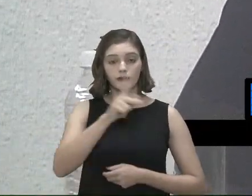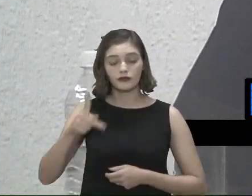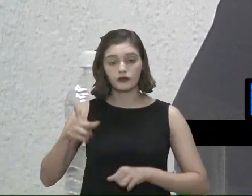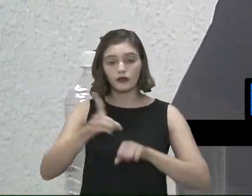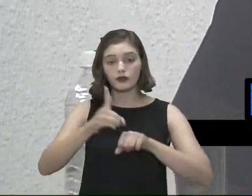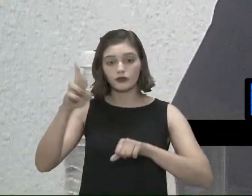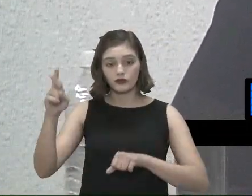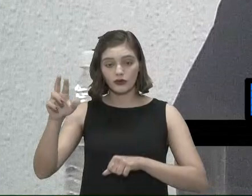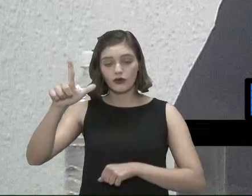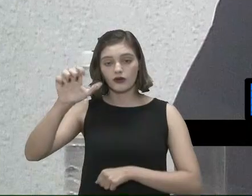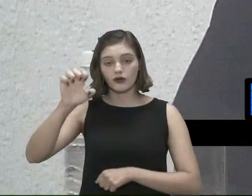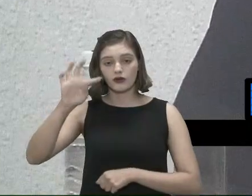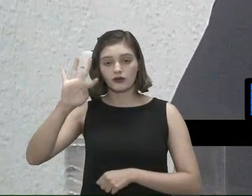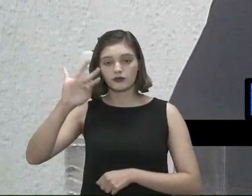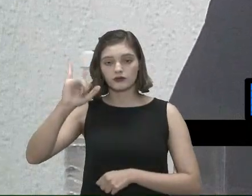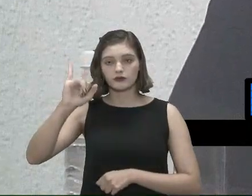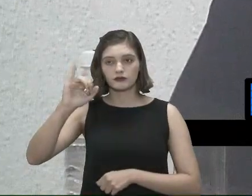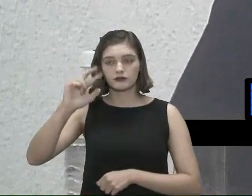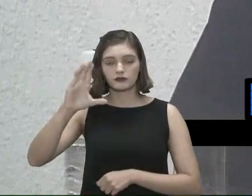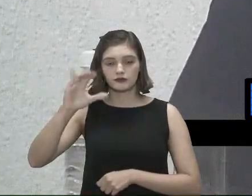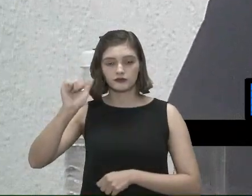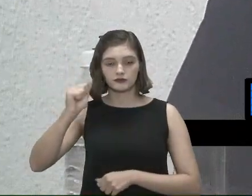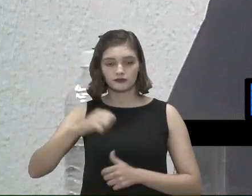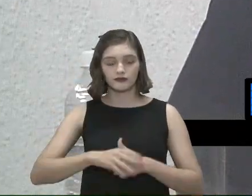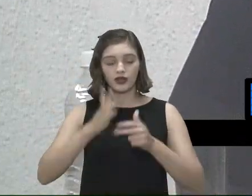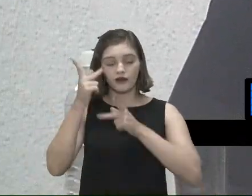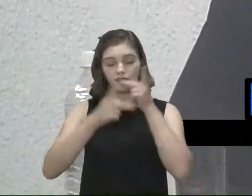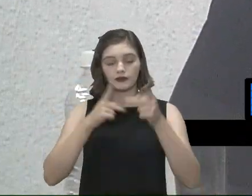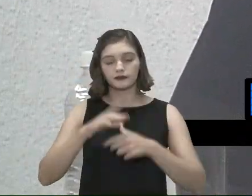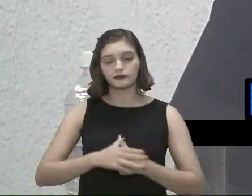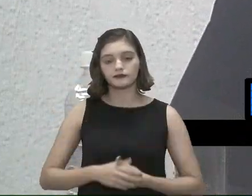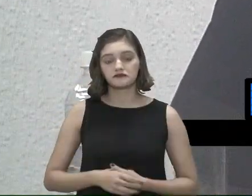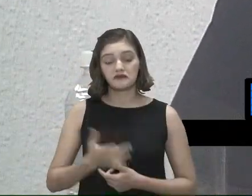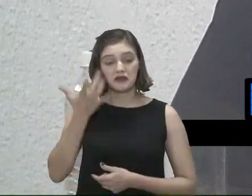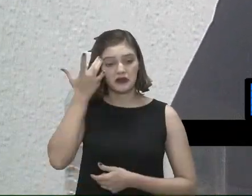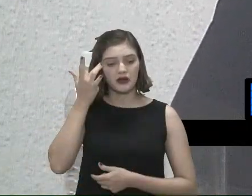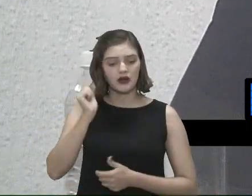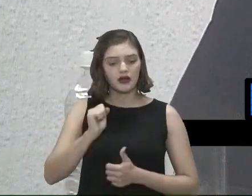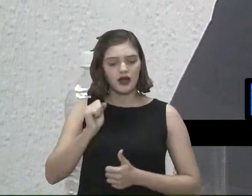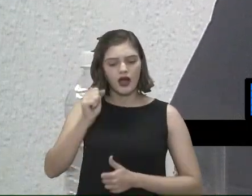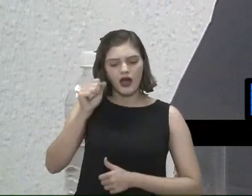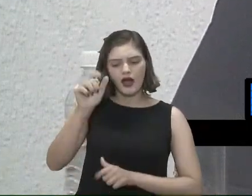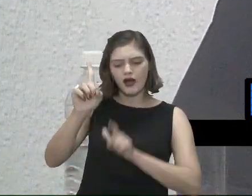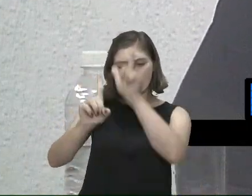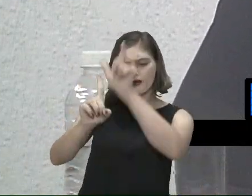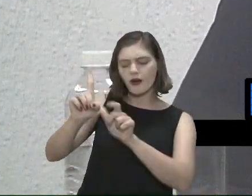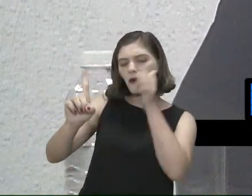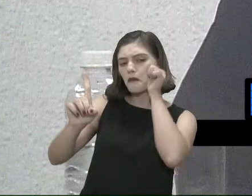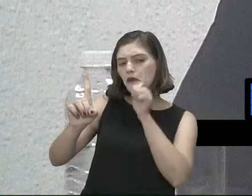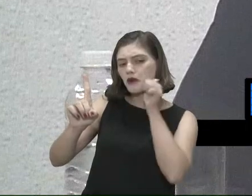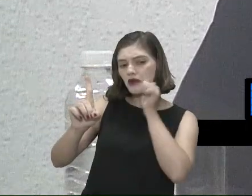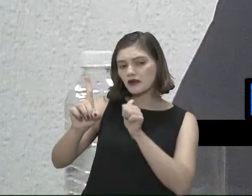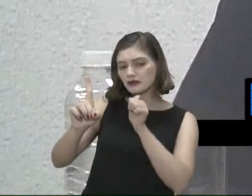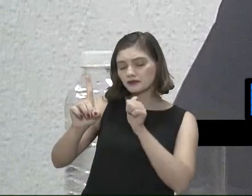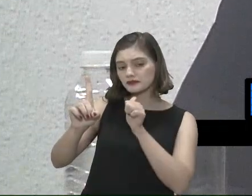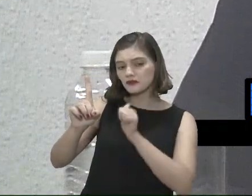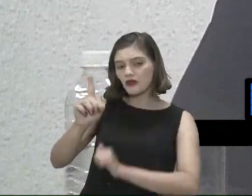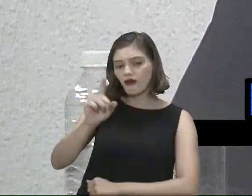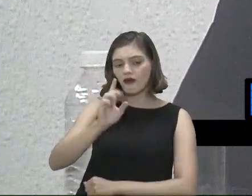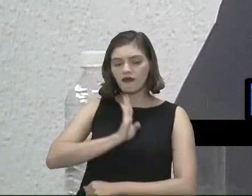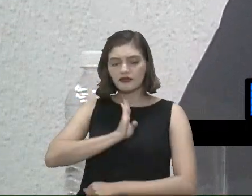doutora, Letícia Nascimento, em que ela fala: não seria a mulher cis,